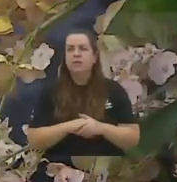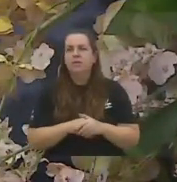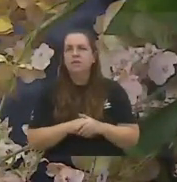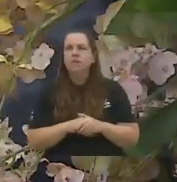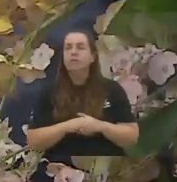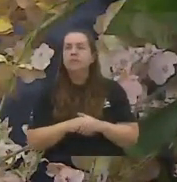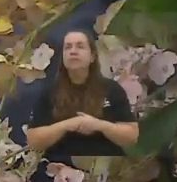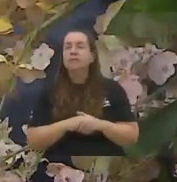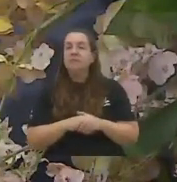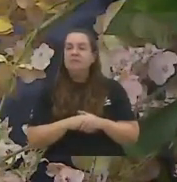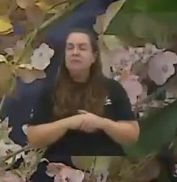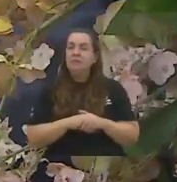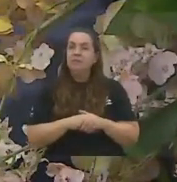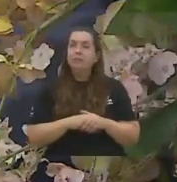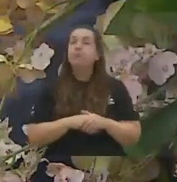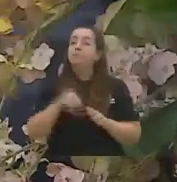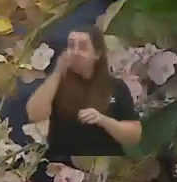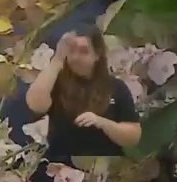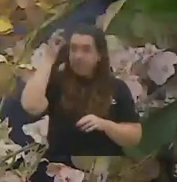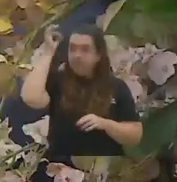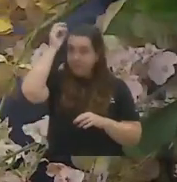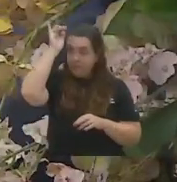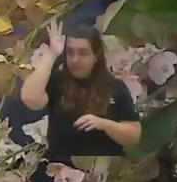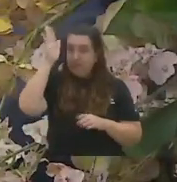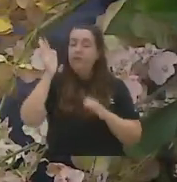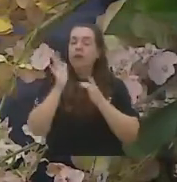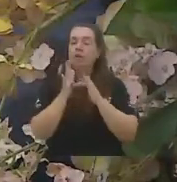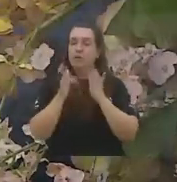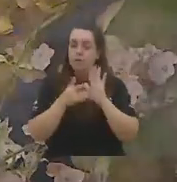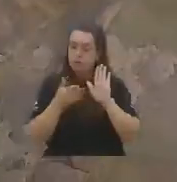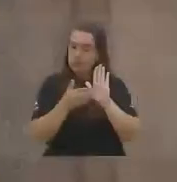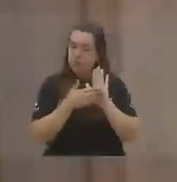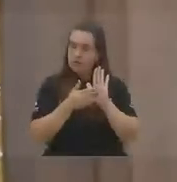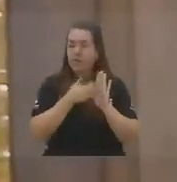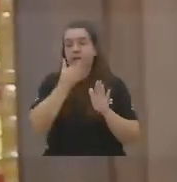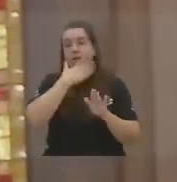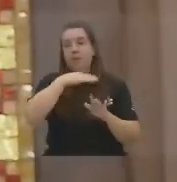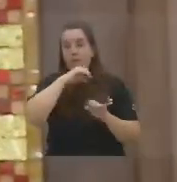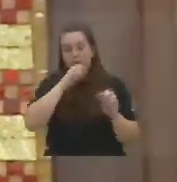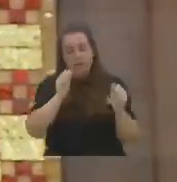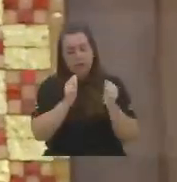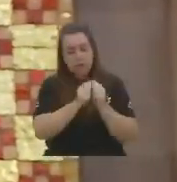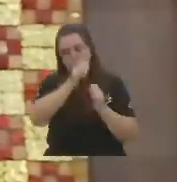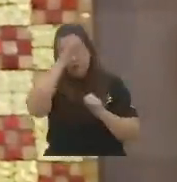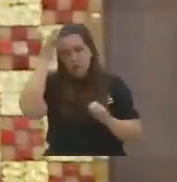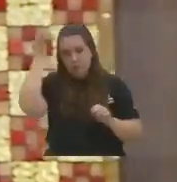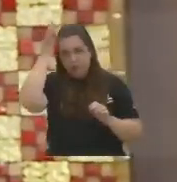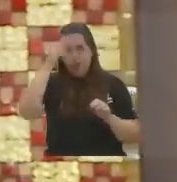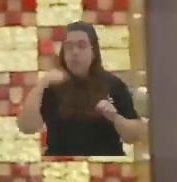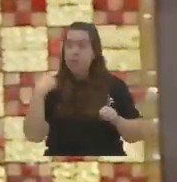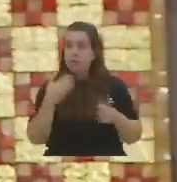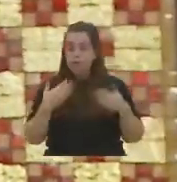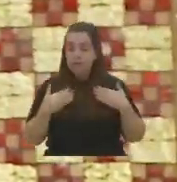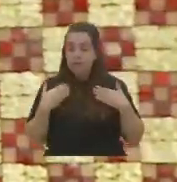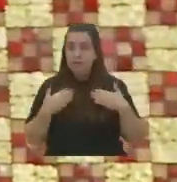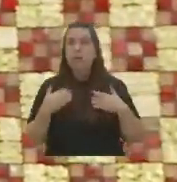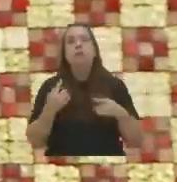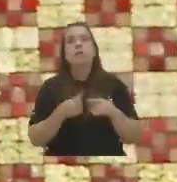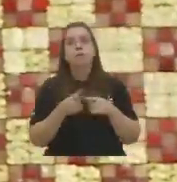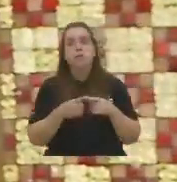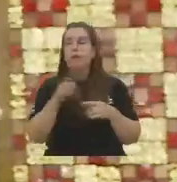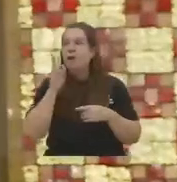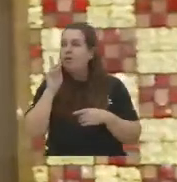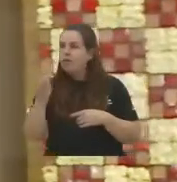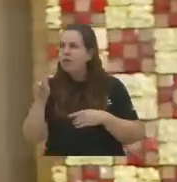que Jesus promete enviar do Pai o Espírito Santo, nós nos alegramos, porque vemos realizar